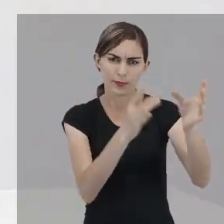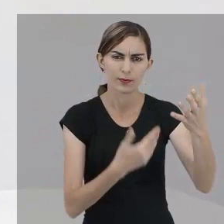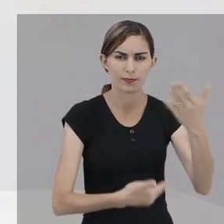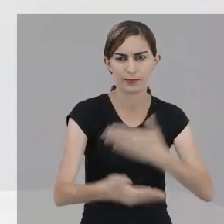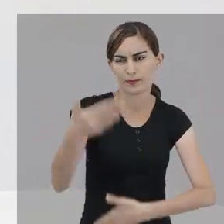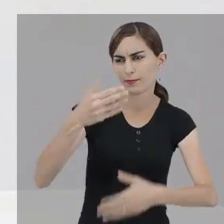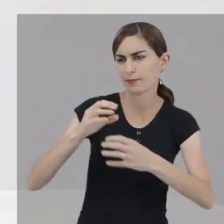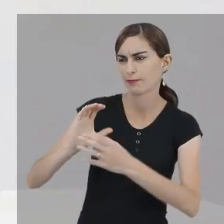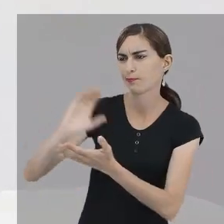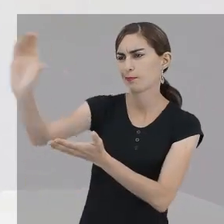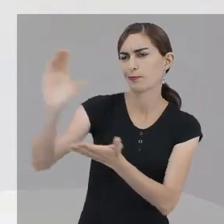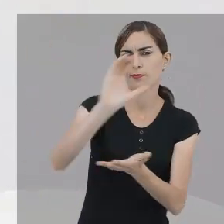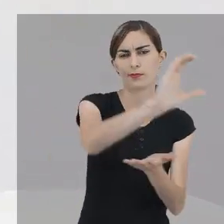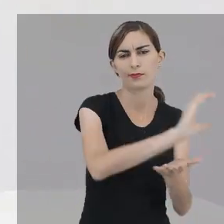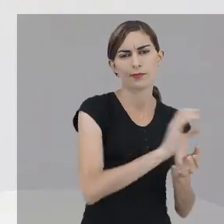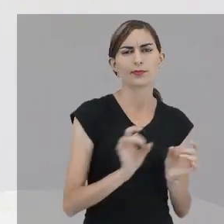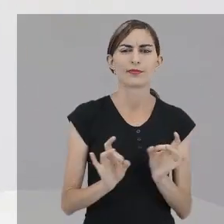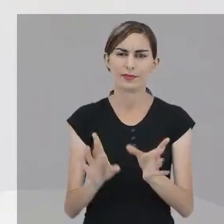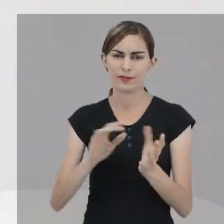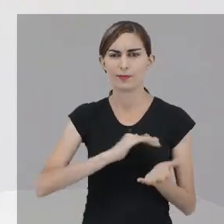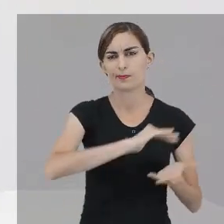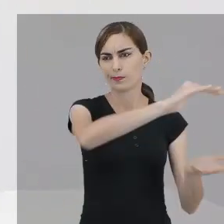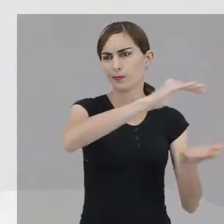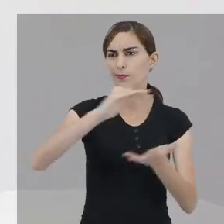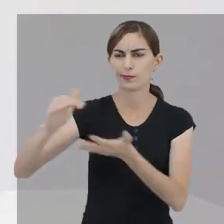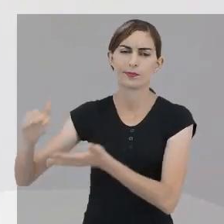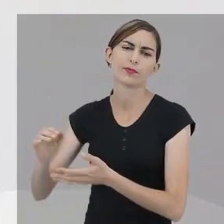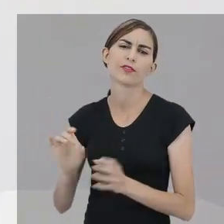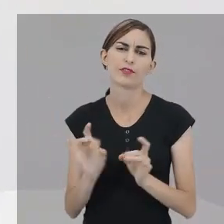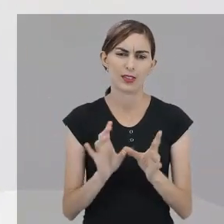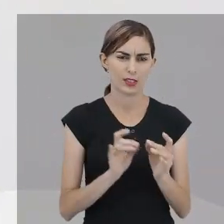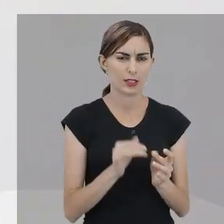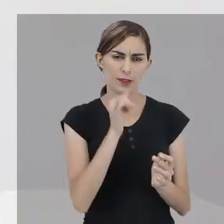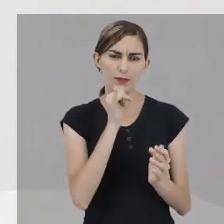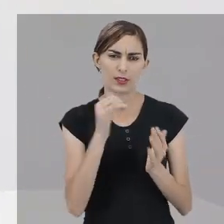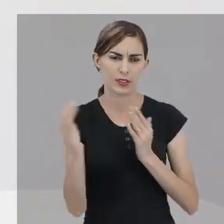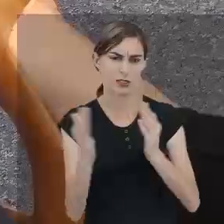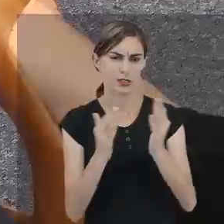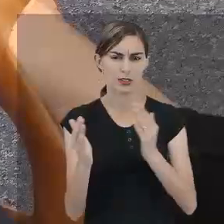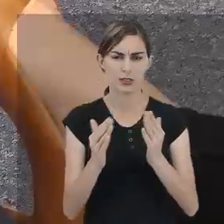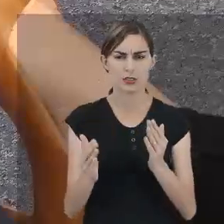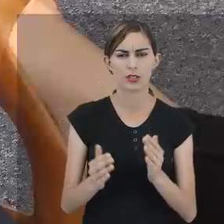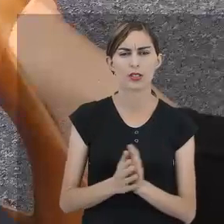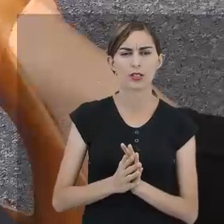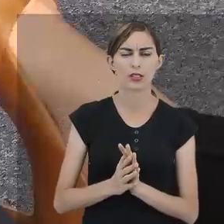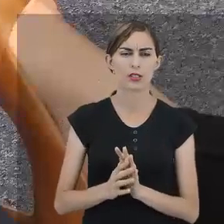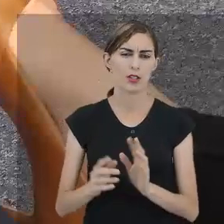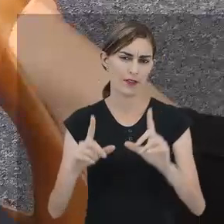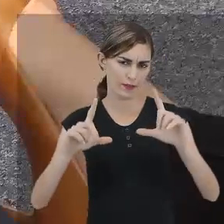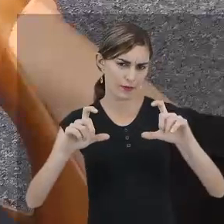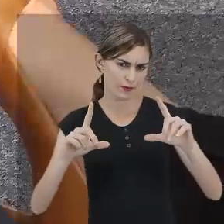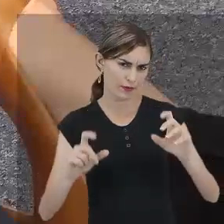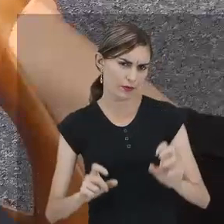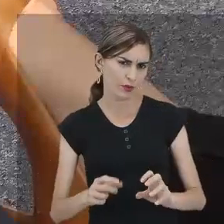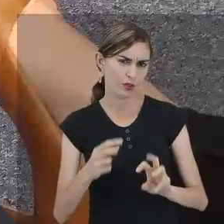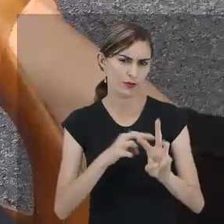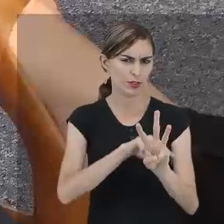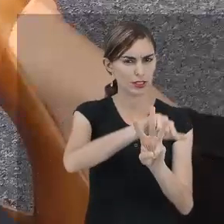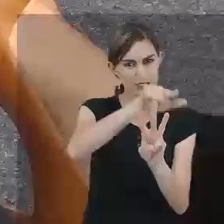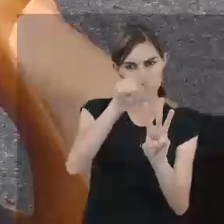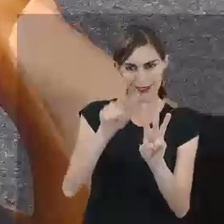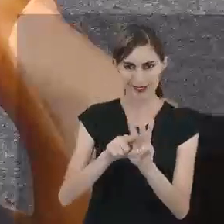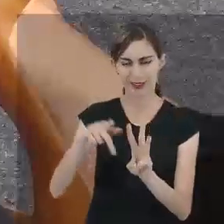uma vez que é o que a logística de fato entrega. Veja esse exemplo. Nessa fotografia você